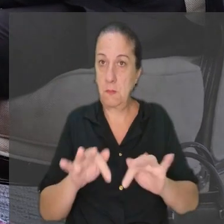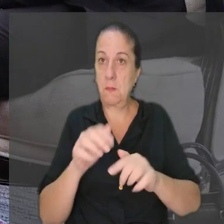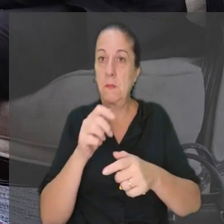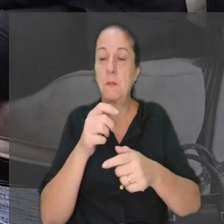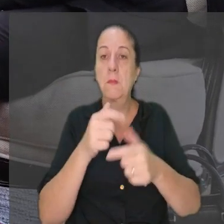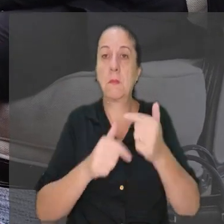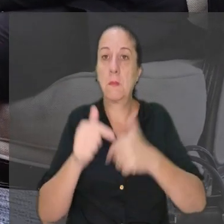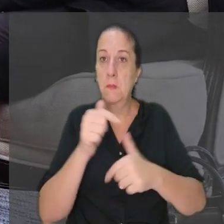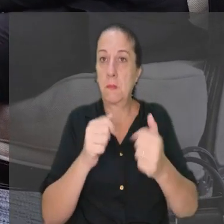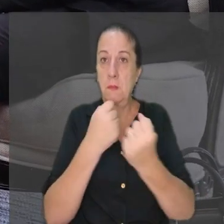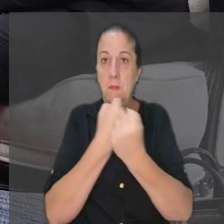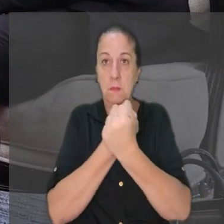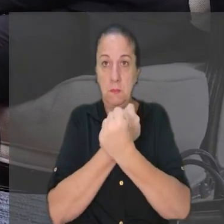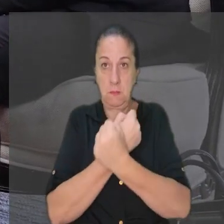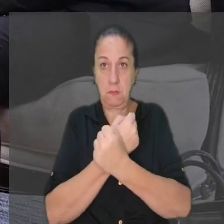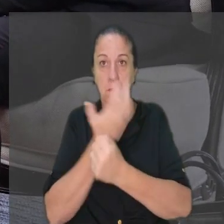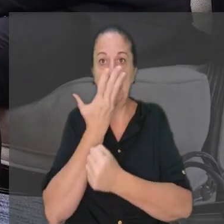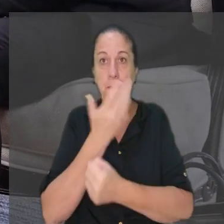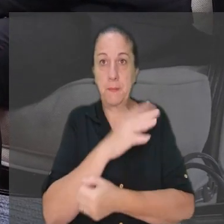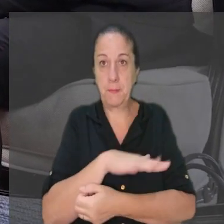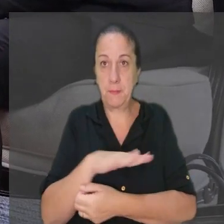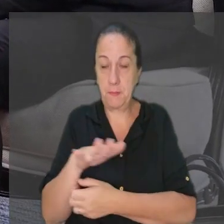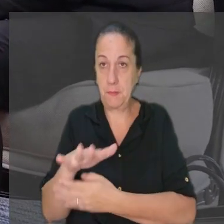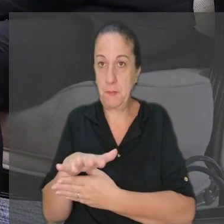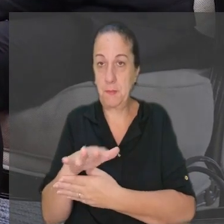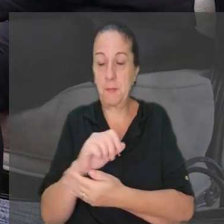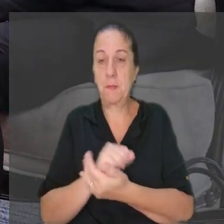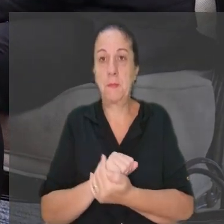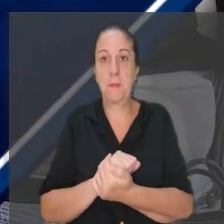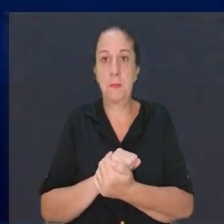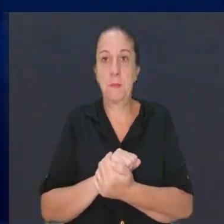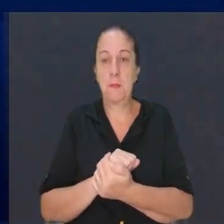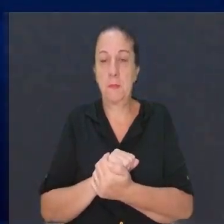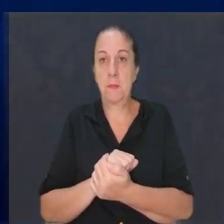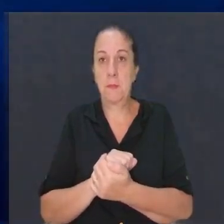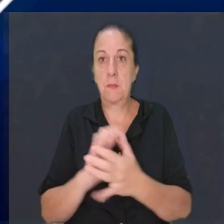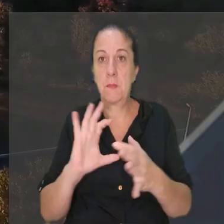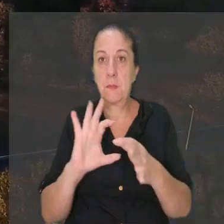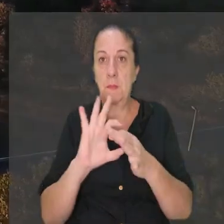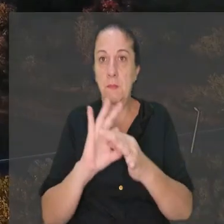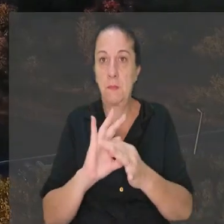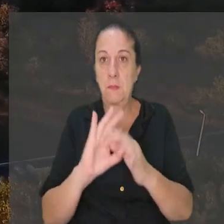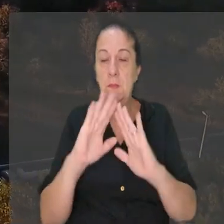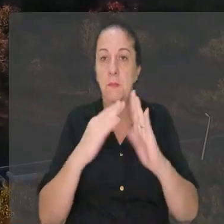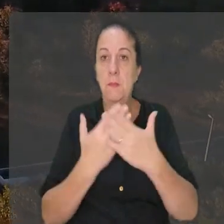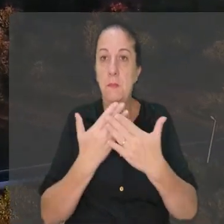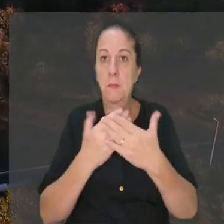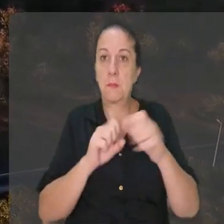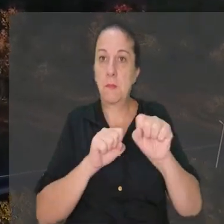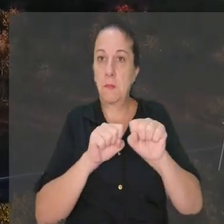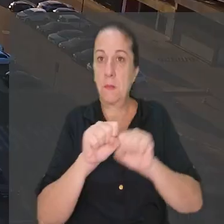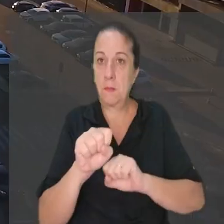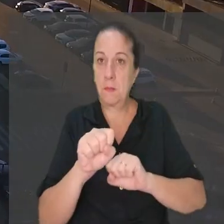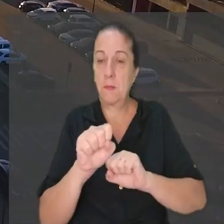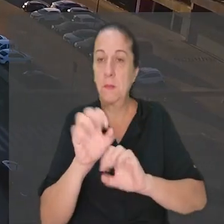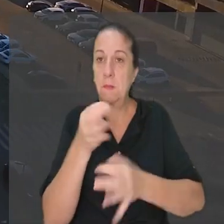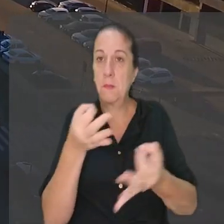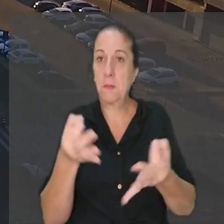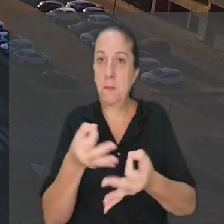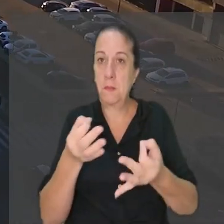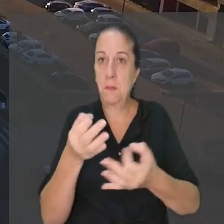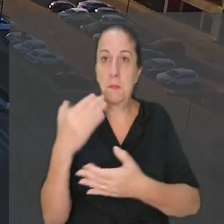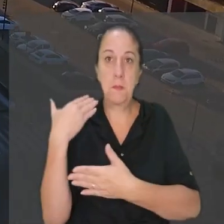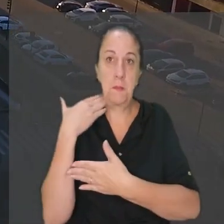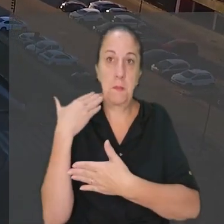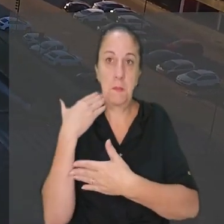combate ao trabalho análogo à escravidão e infantil. Em parceria com a Escola Nacional de Formação e